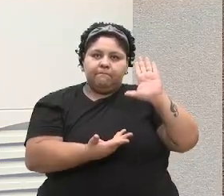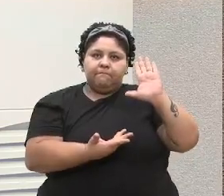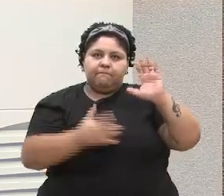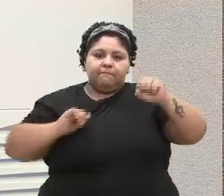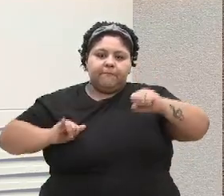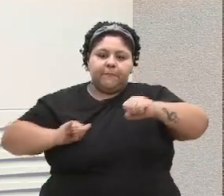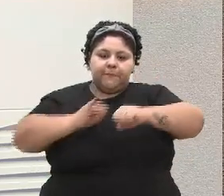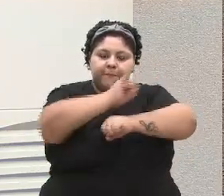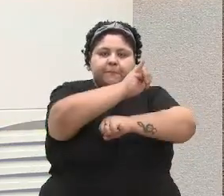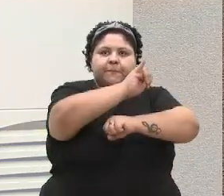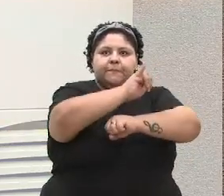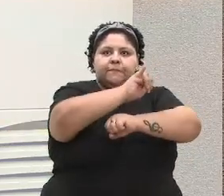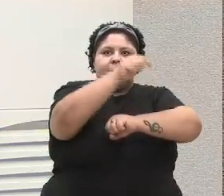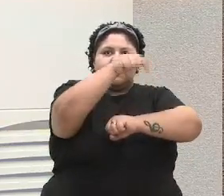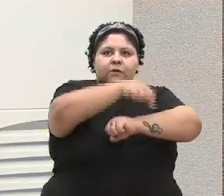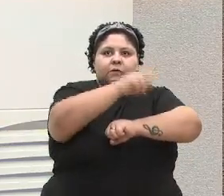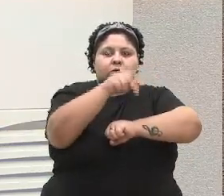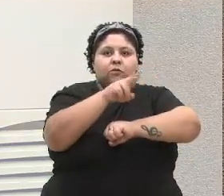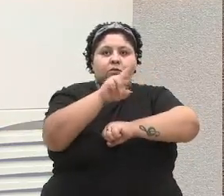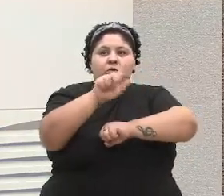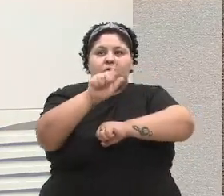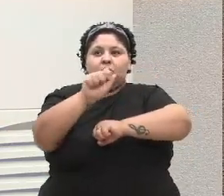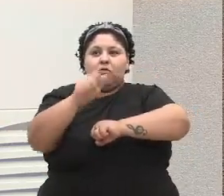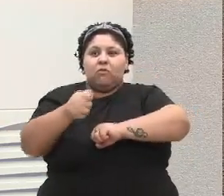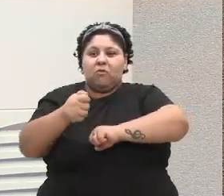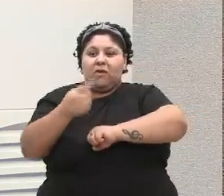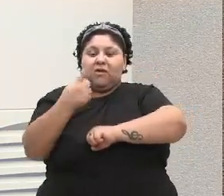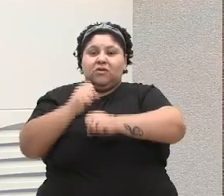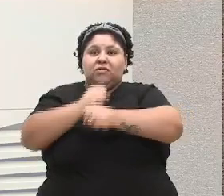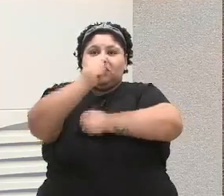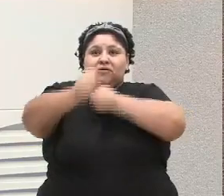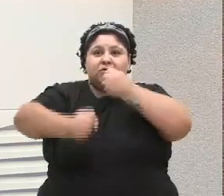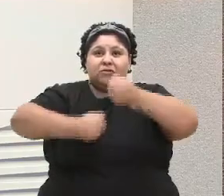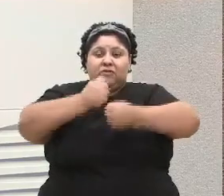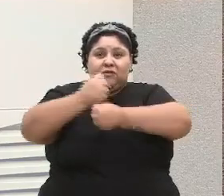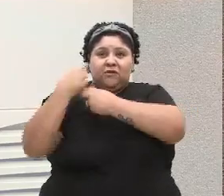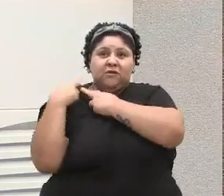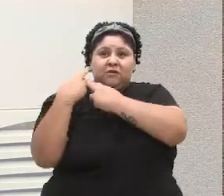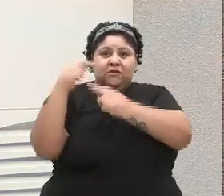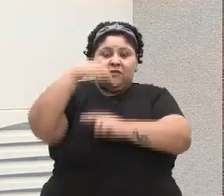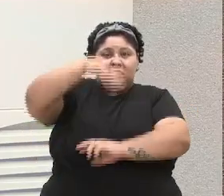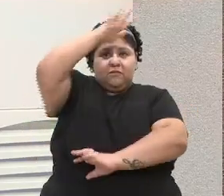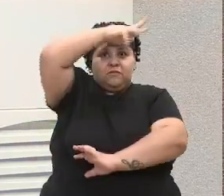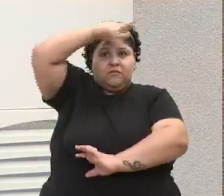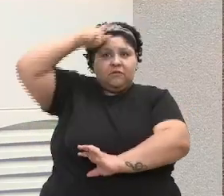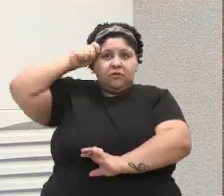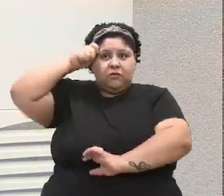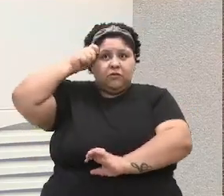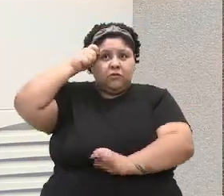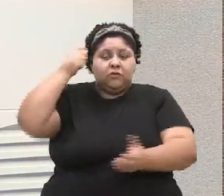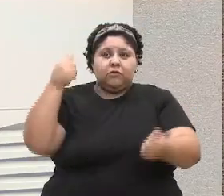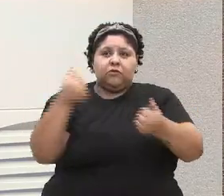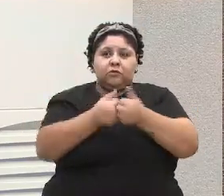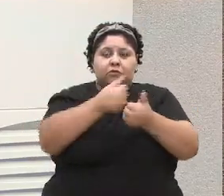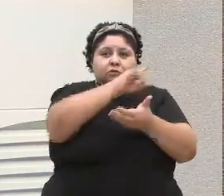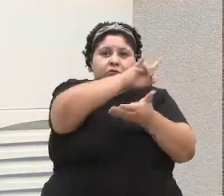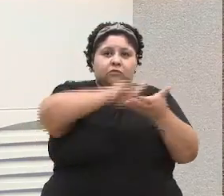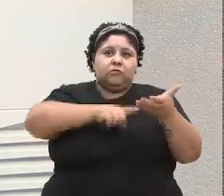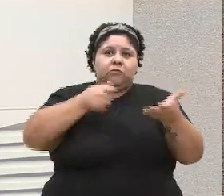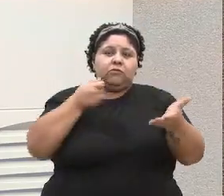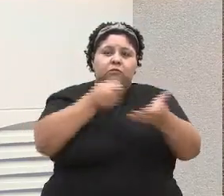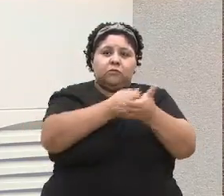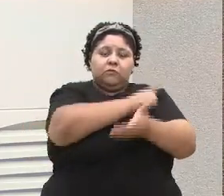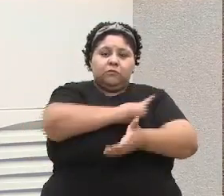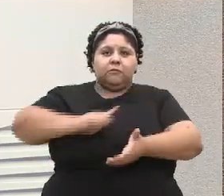Hugo Cartegiani há quase um ano está sob a responsabilidade do município de Caxias do Sul através de outorga assinada pelo Governo do Estado do Rio Grande do